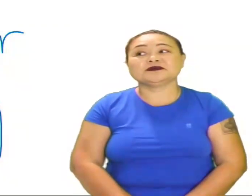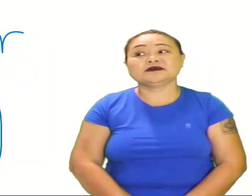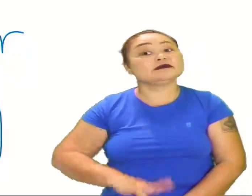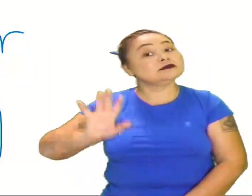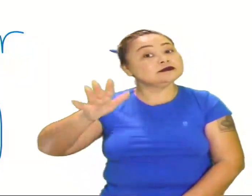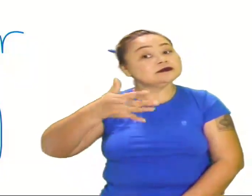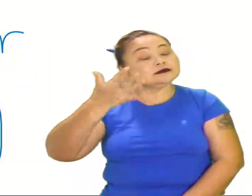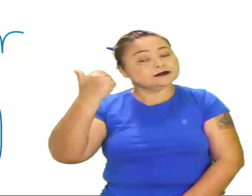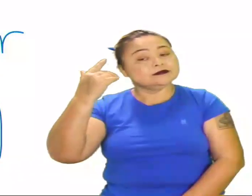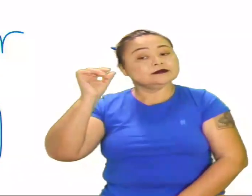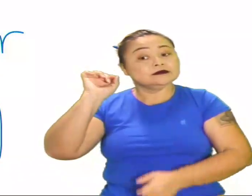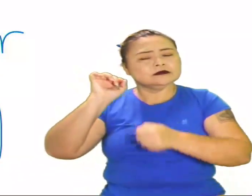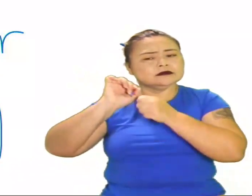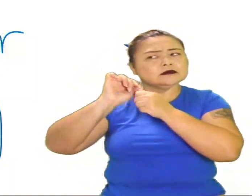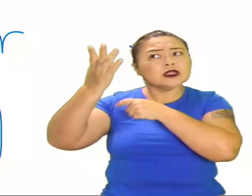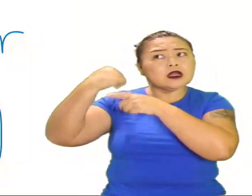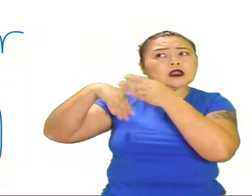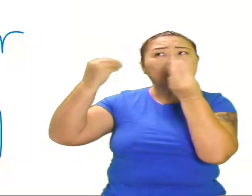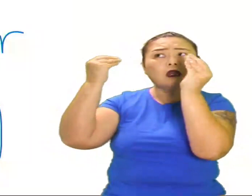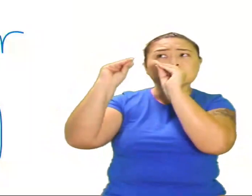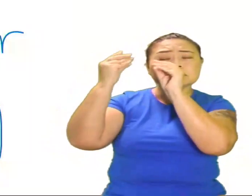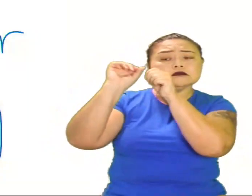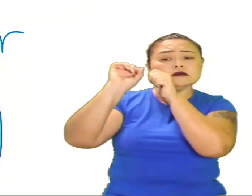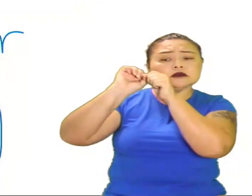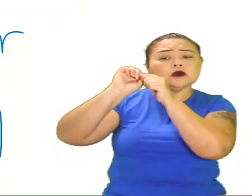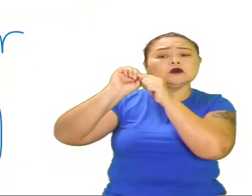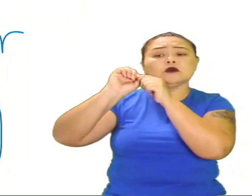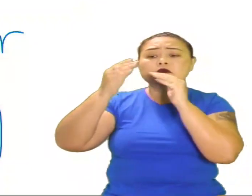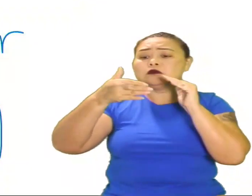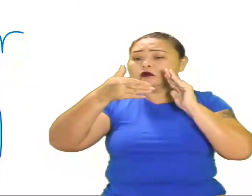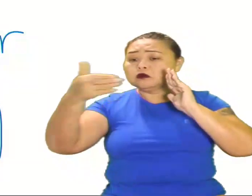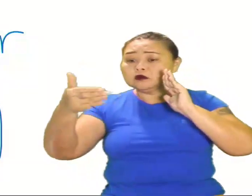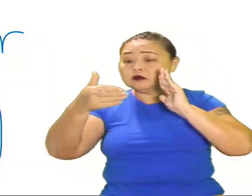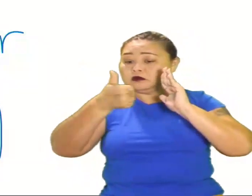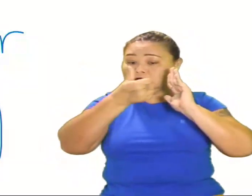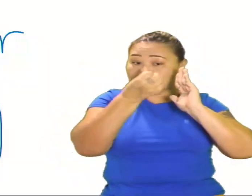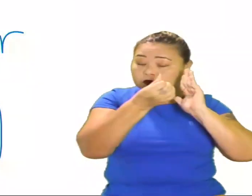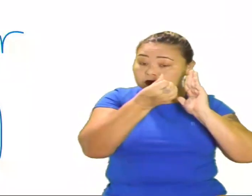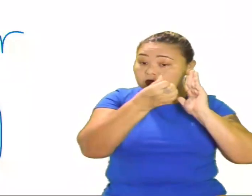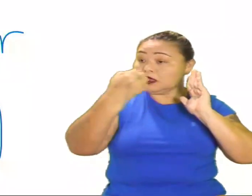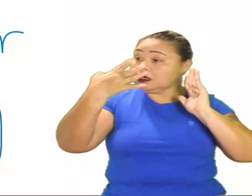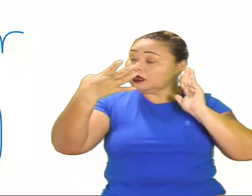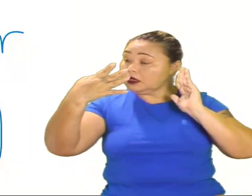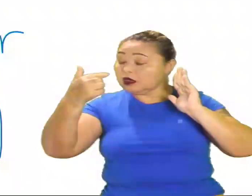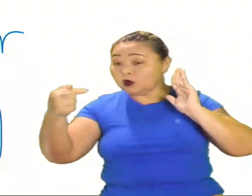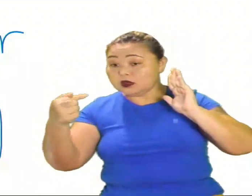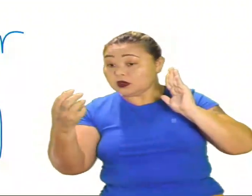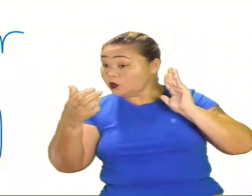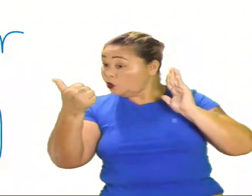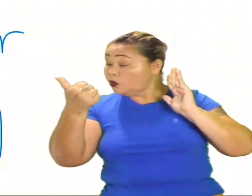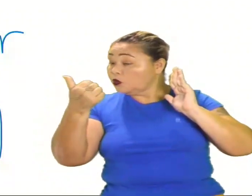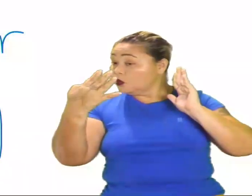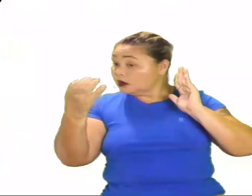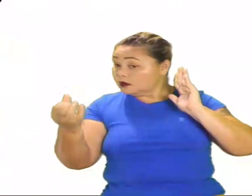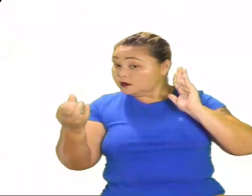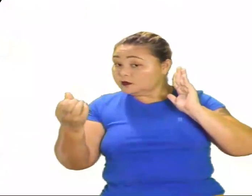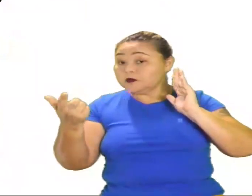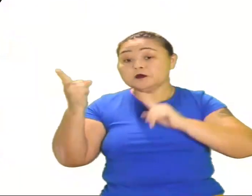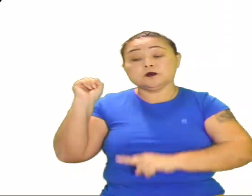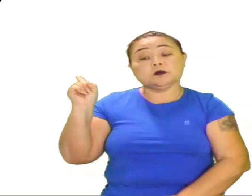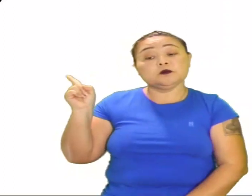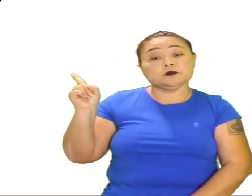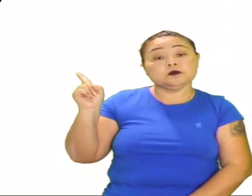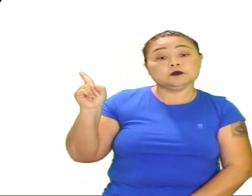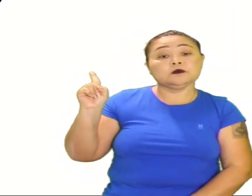Vamos fazer uma agora que estava lá no nosso mapa mental. Uma que os extremos eram 6 e 46. Vamos ver? Olha lá,